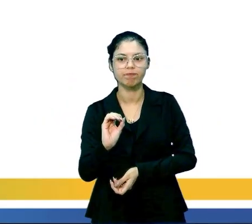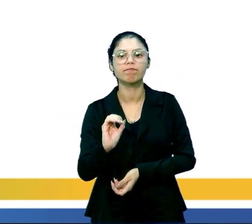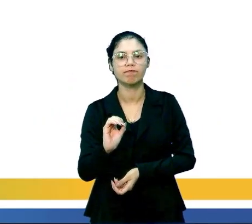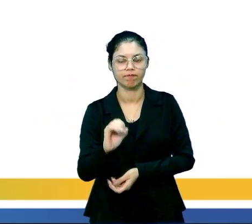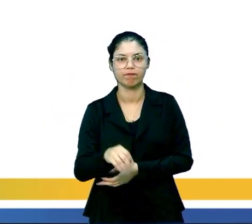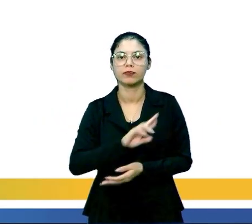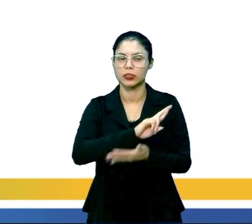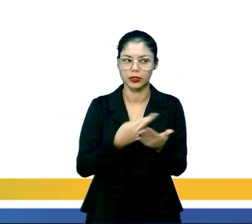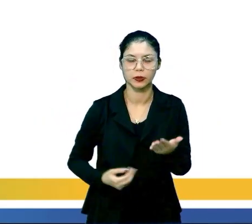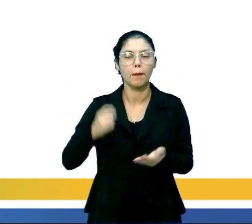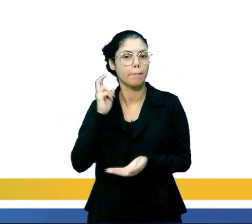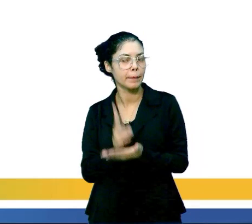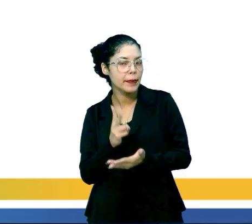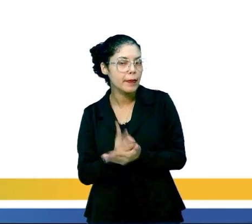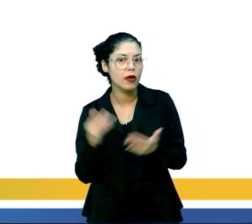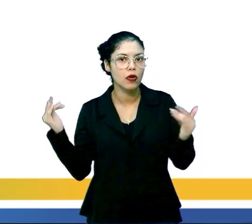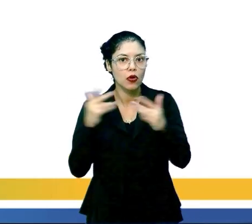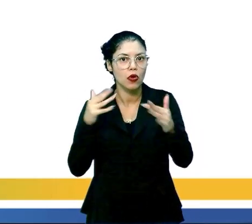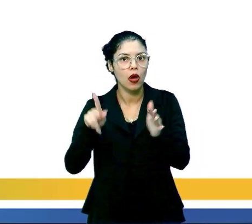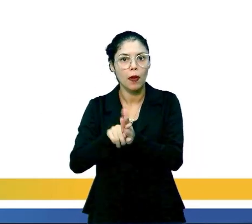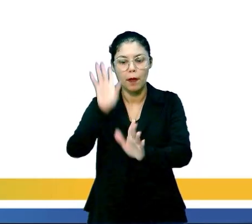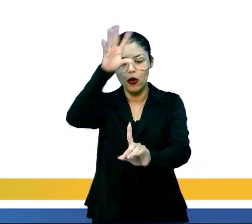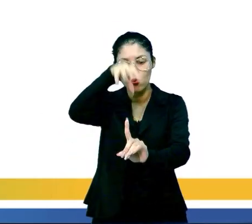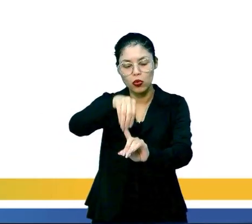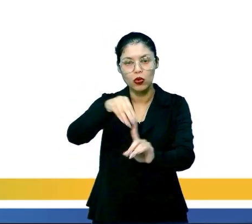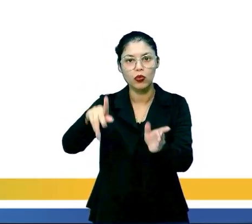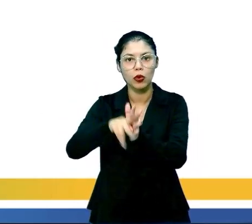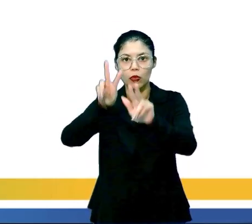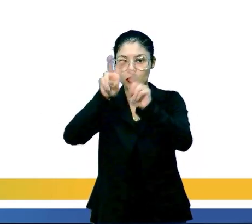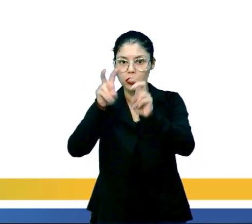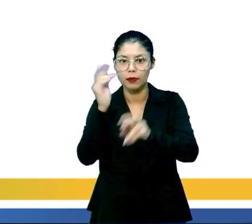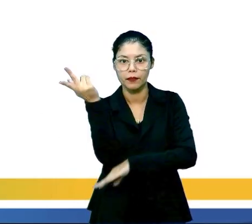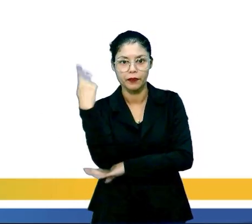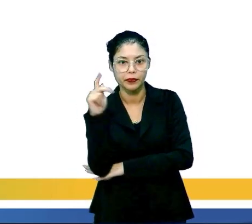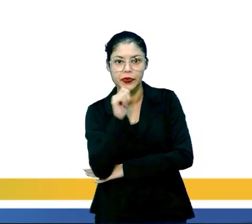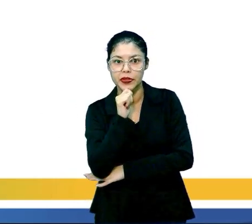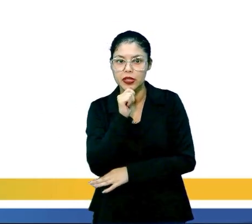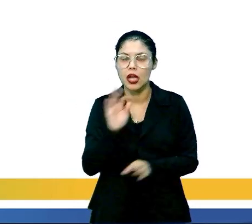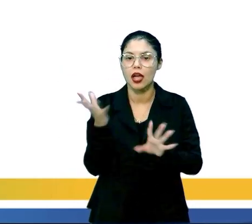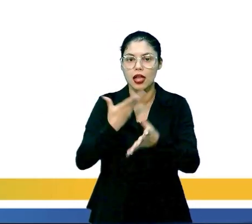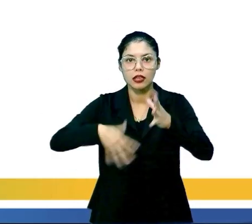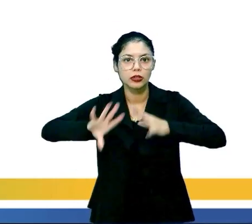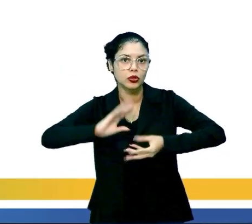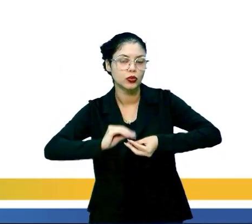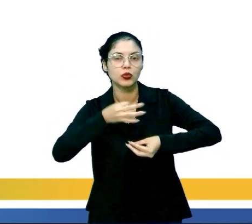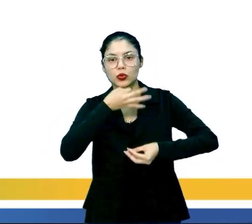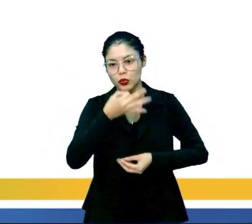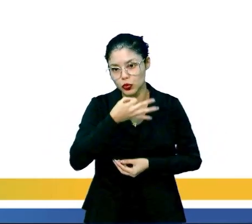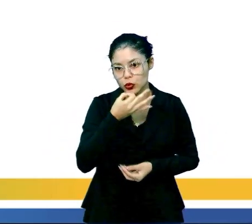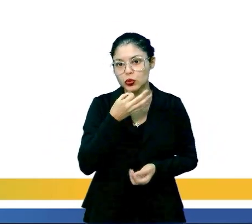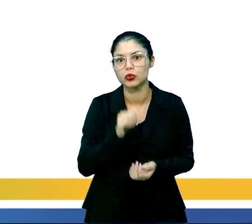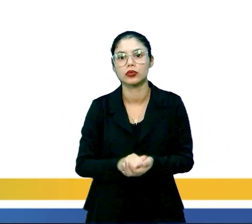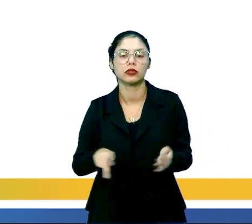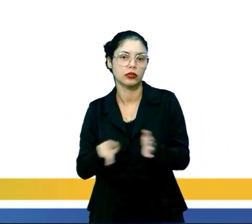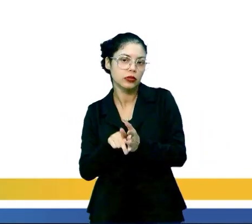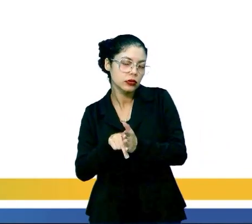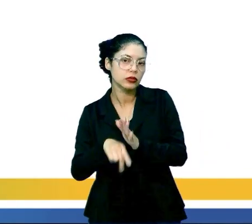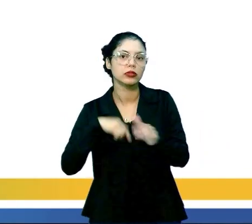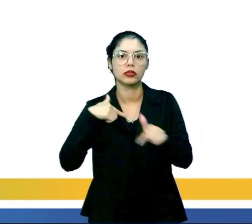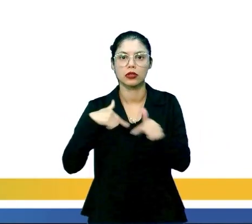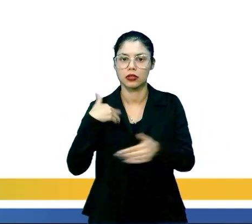Então, sempre utilizando a ideia central do tema, é um período utilizado para resumir os argumentos que